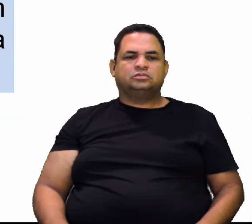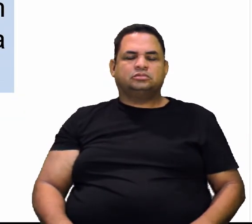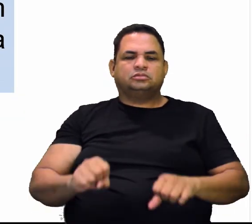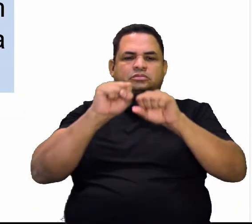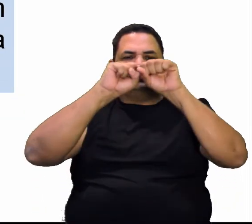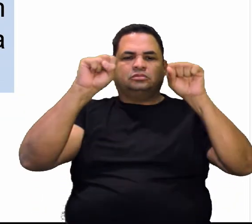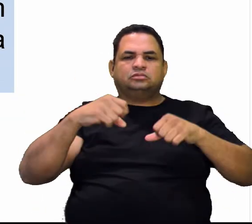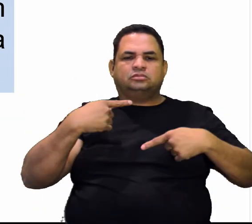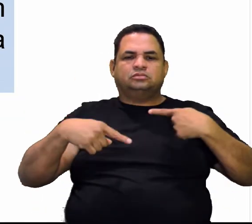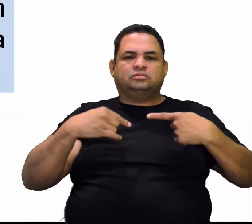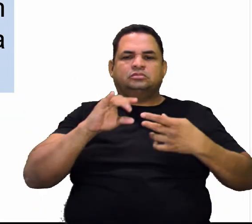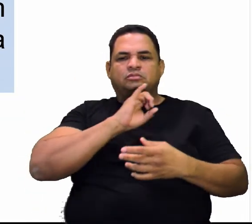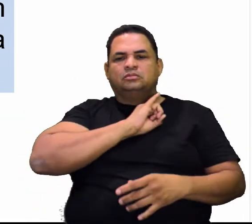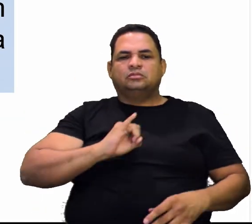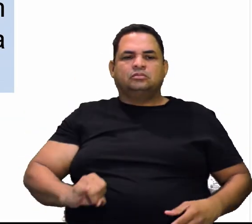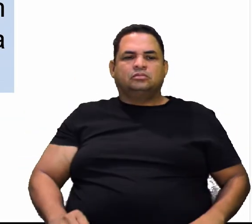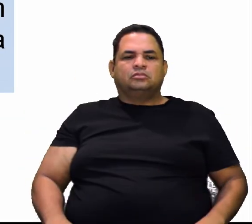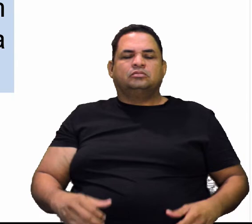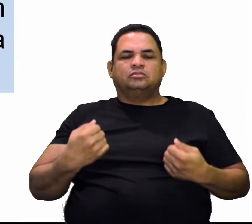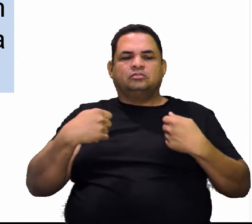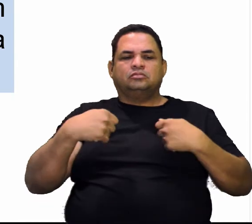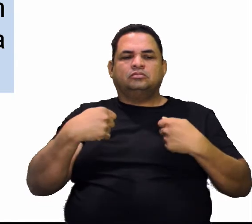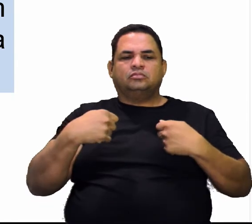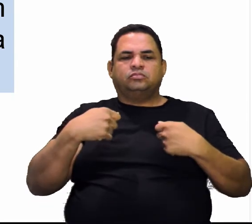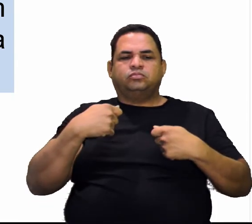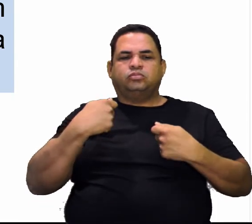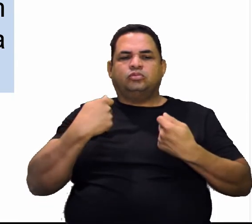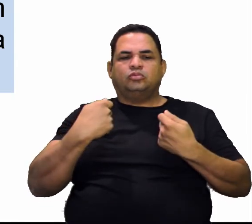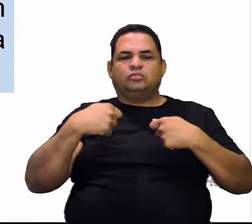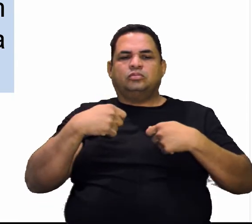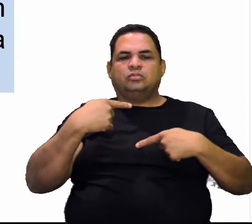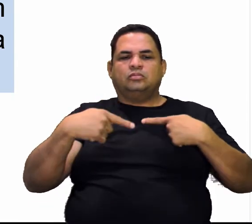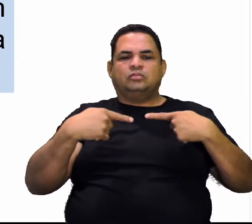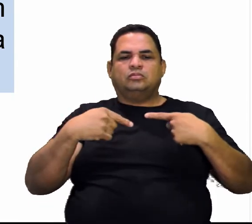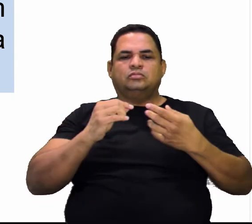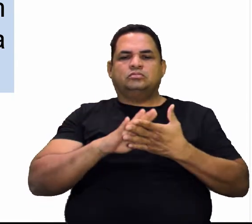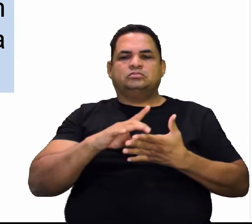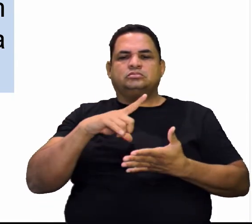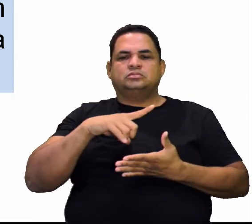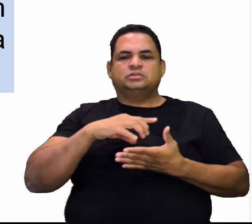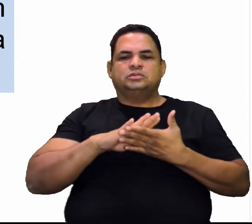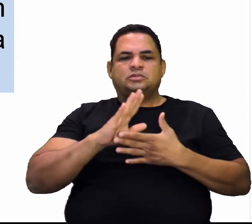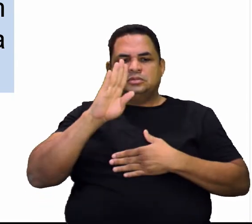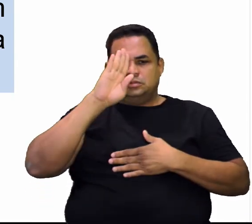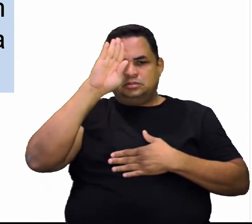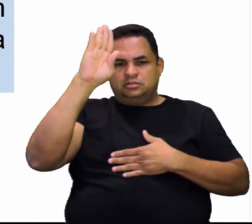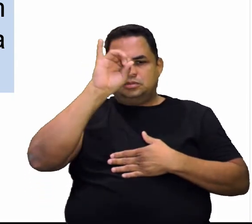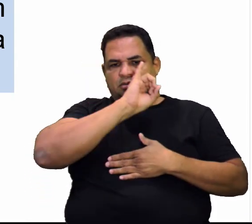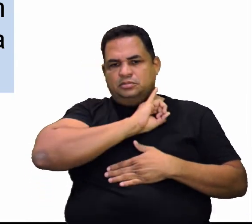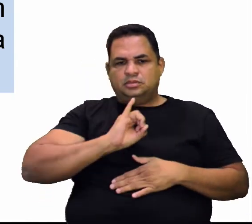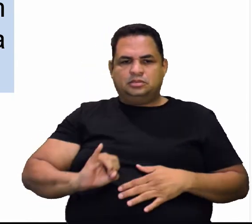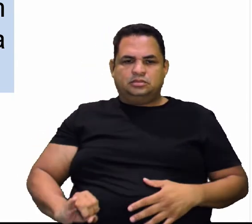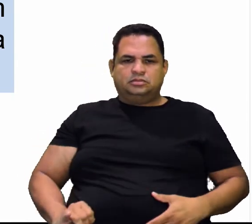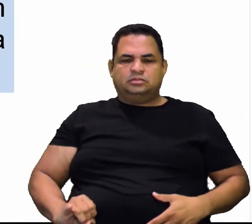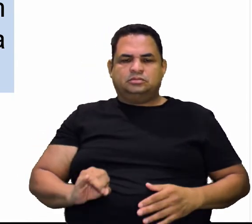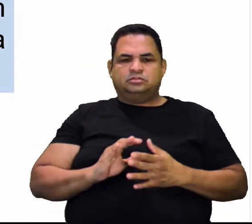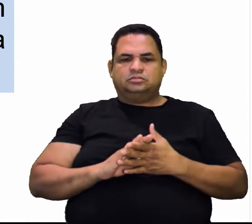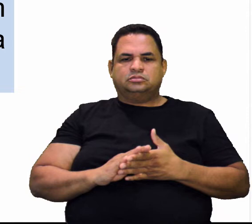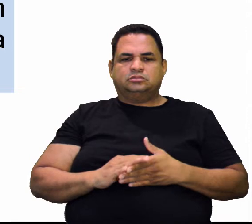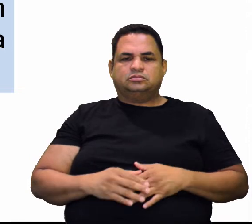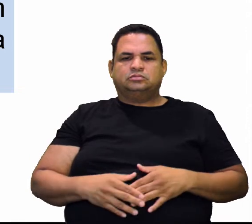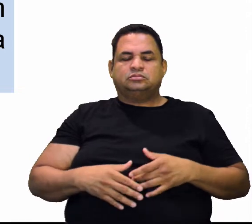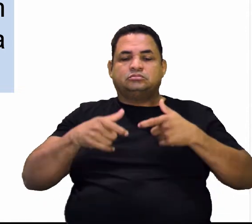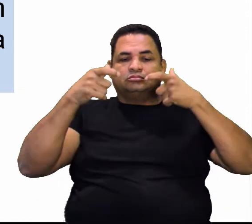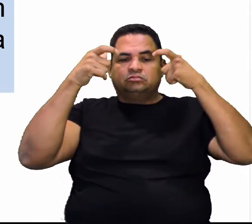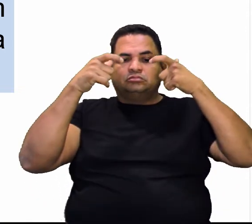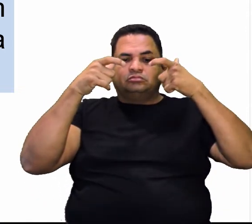No sistema político de império, o poder político estava concentrado na figura de quem? Do imperador. O Império